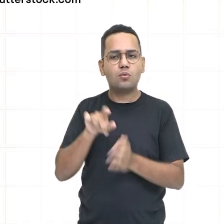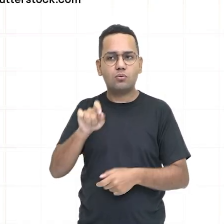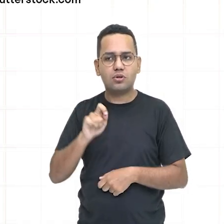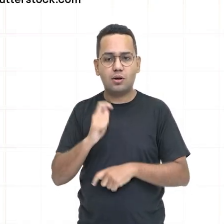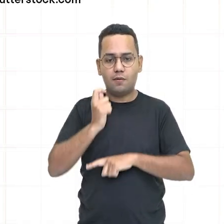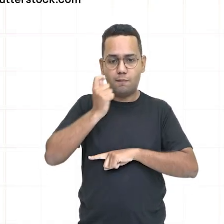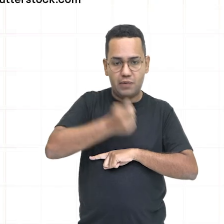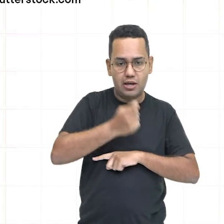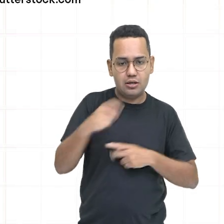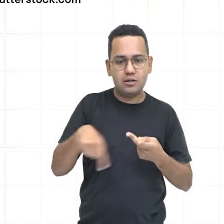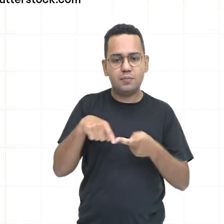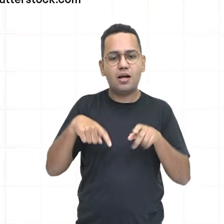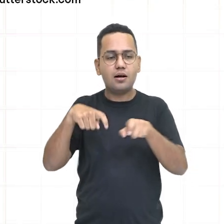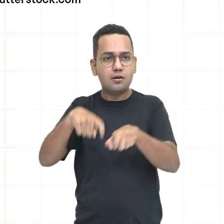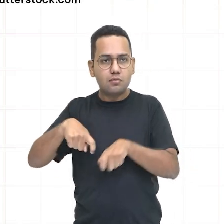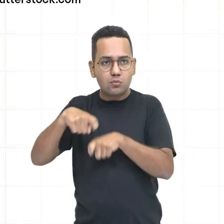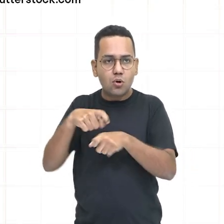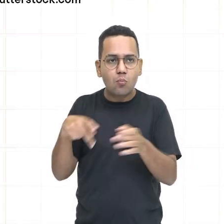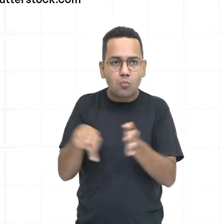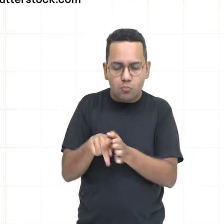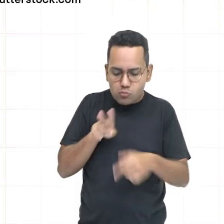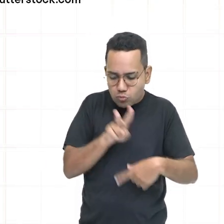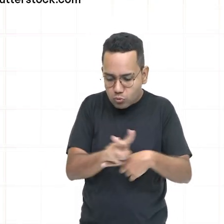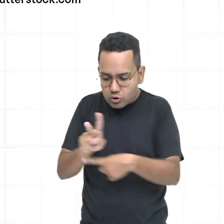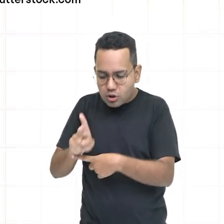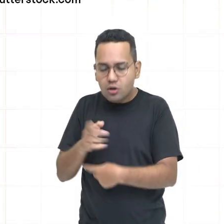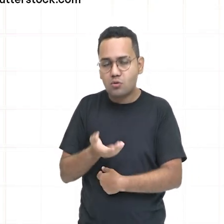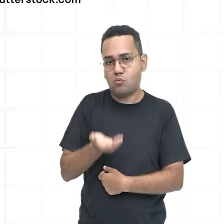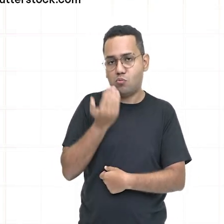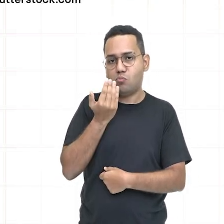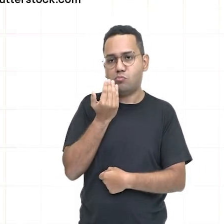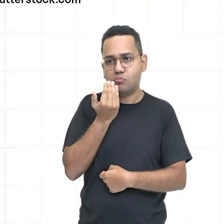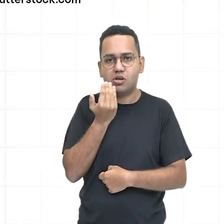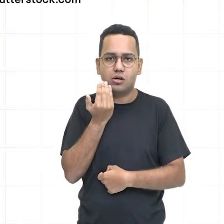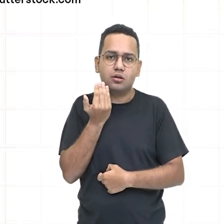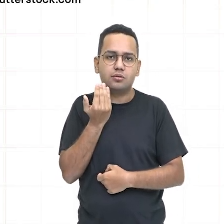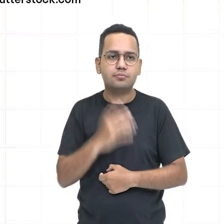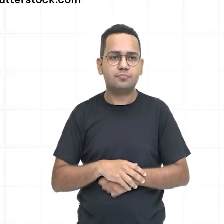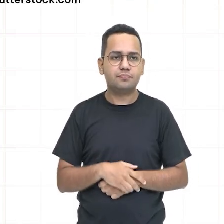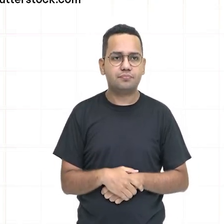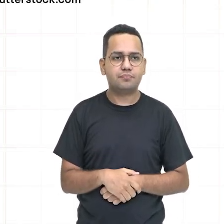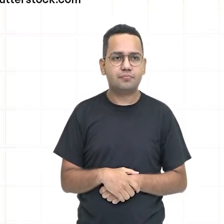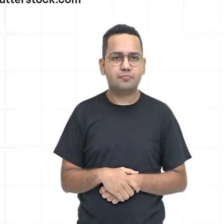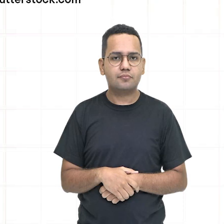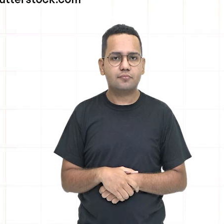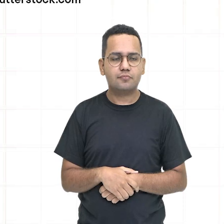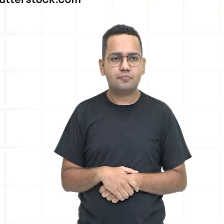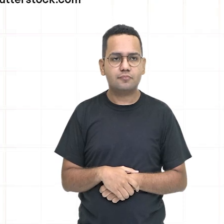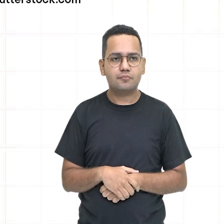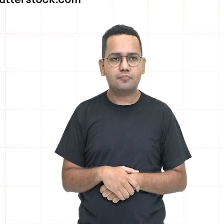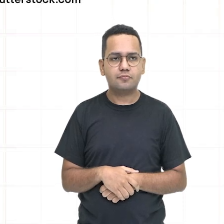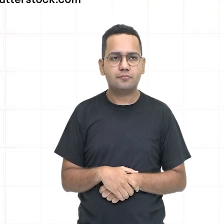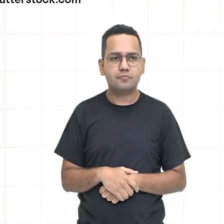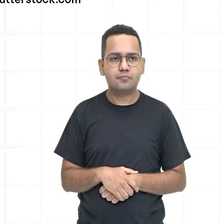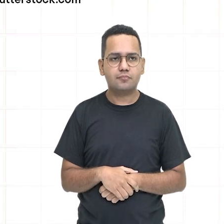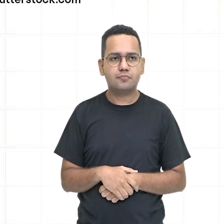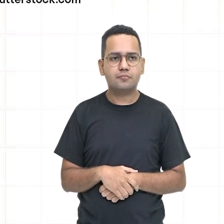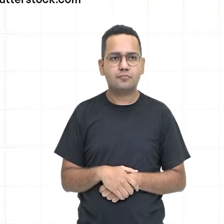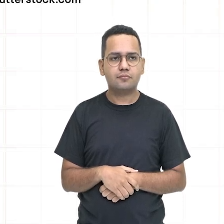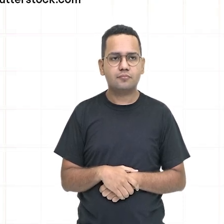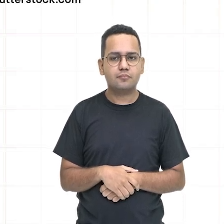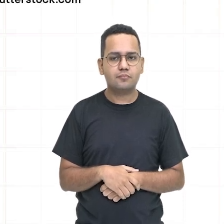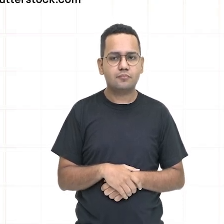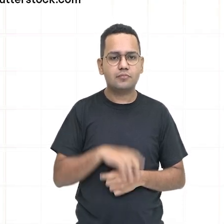agricultura de subsistência. Inclusive, esse agricultura de subsistência está aí enfatizado para que a